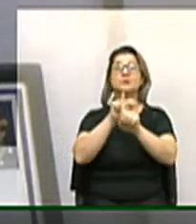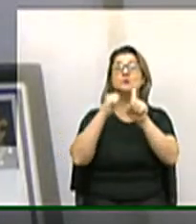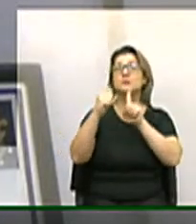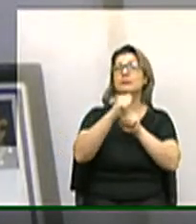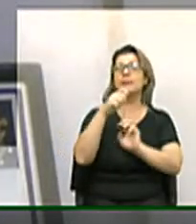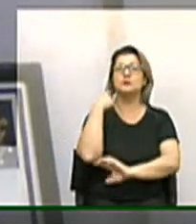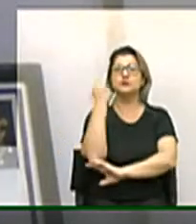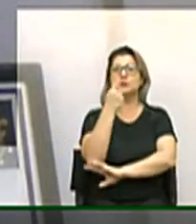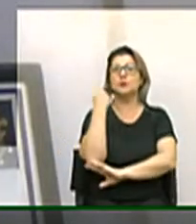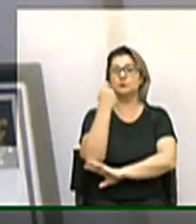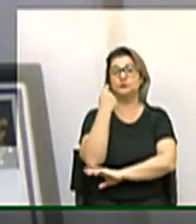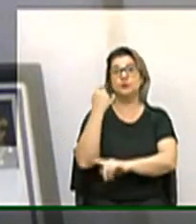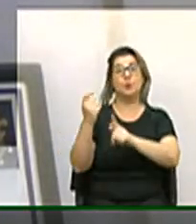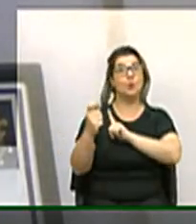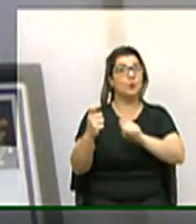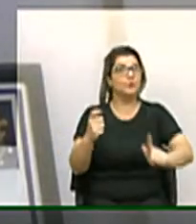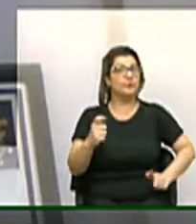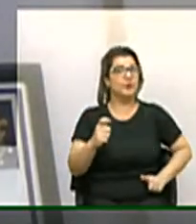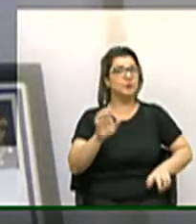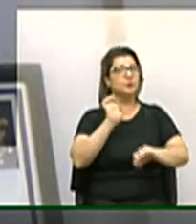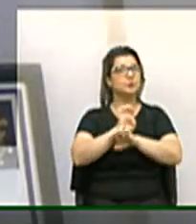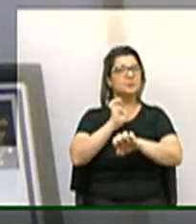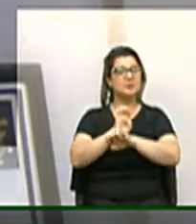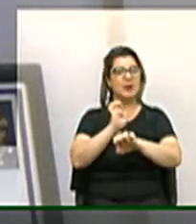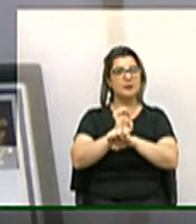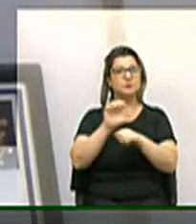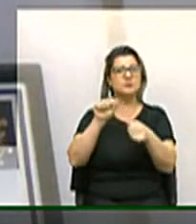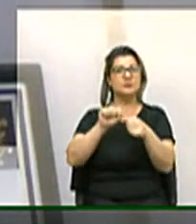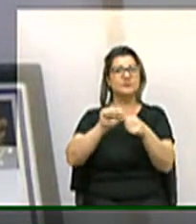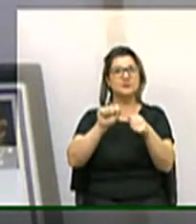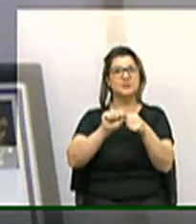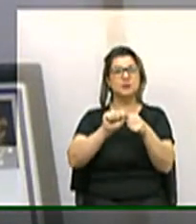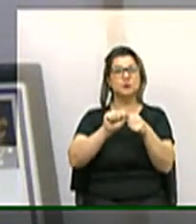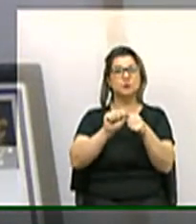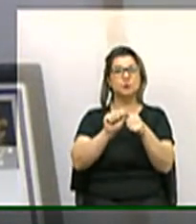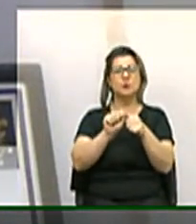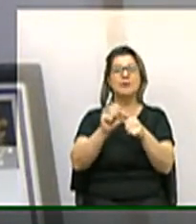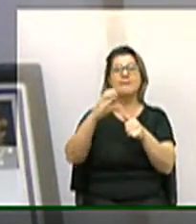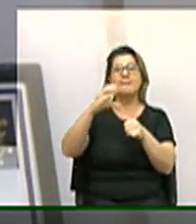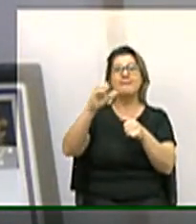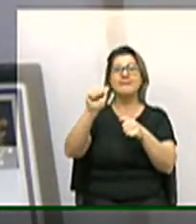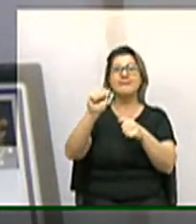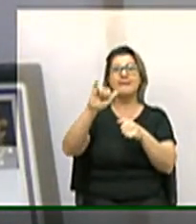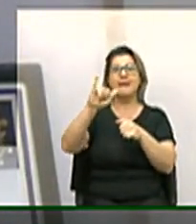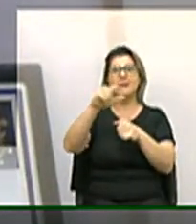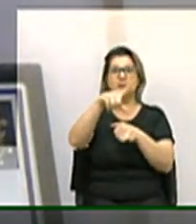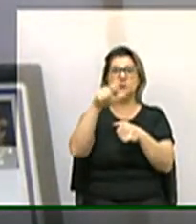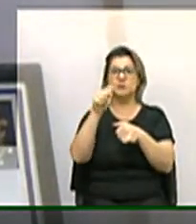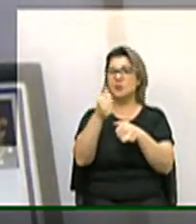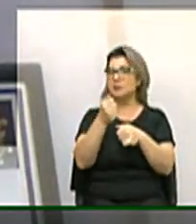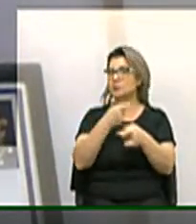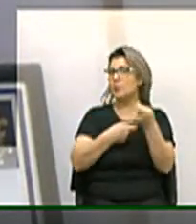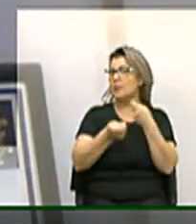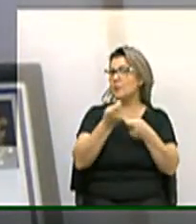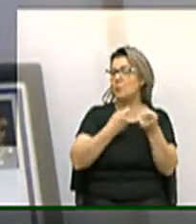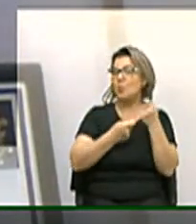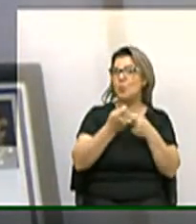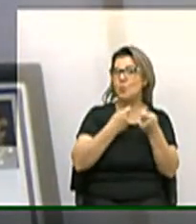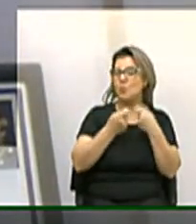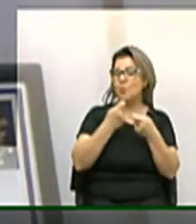Estado está fazendo caixa com recursos destinados ao combate à pandemia de